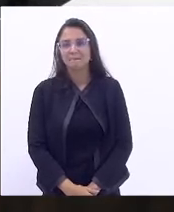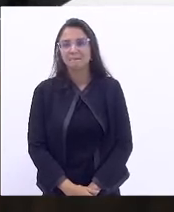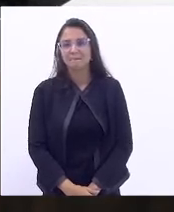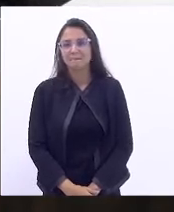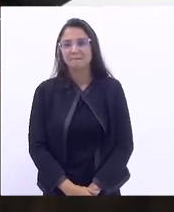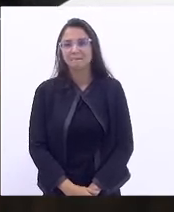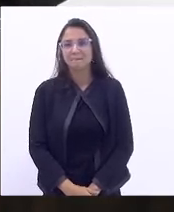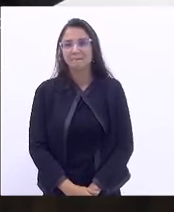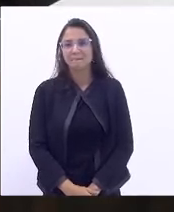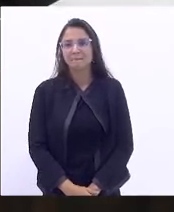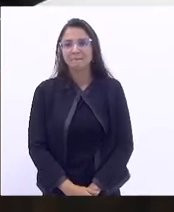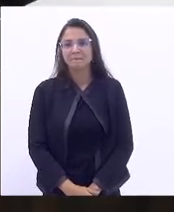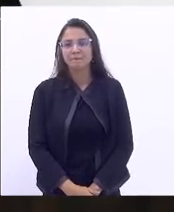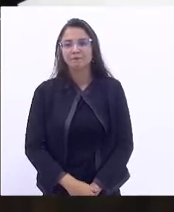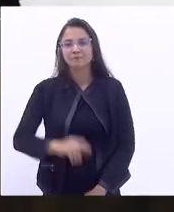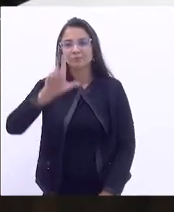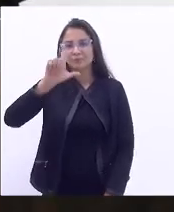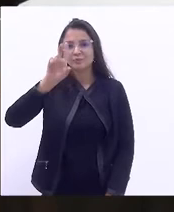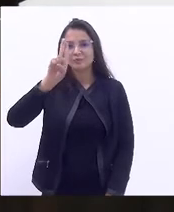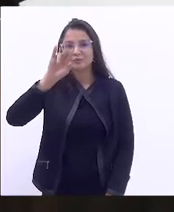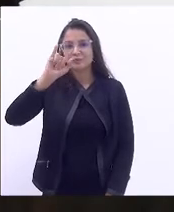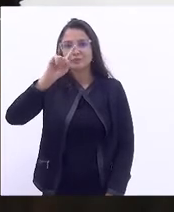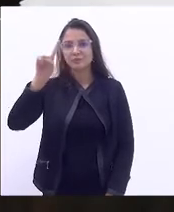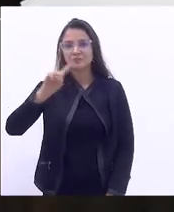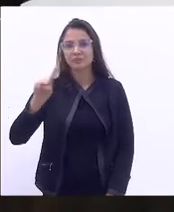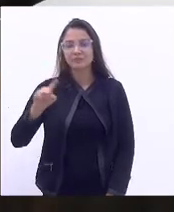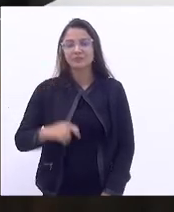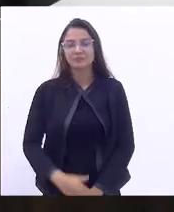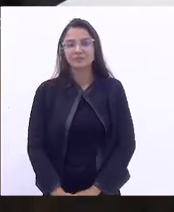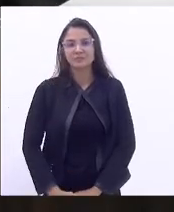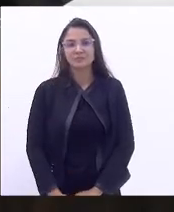Deputado Luiz Martins.